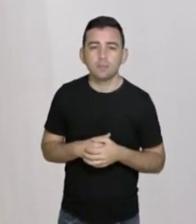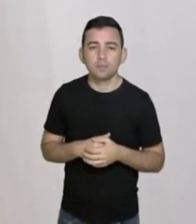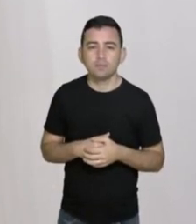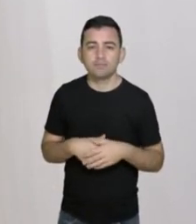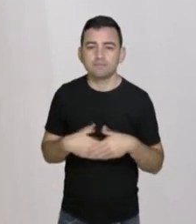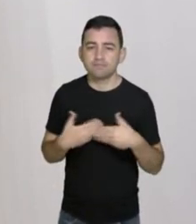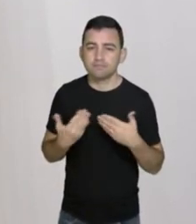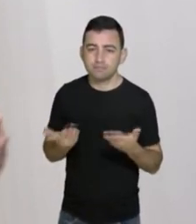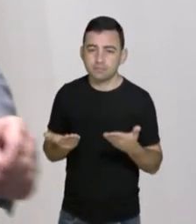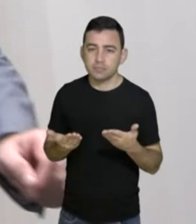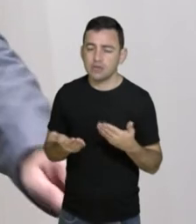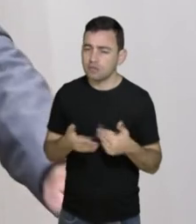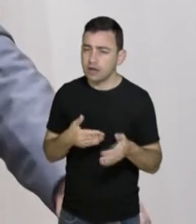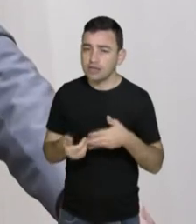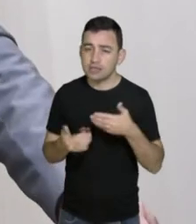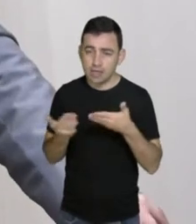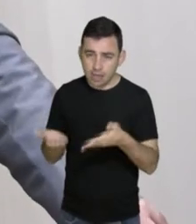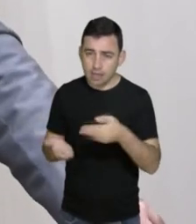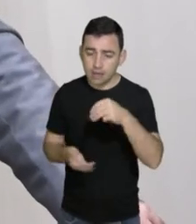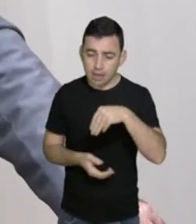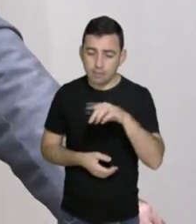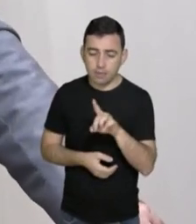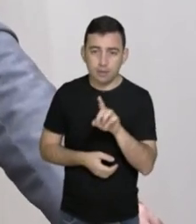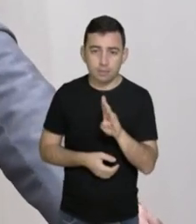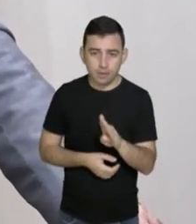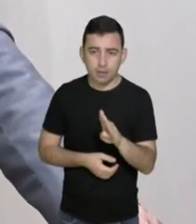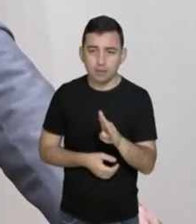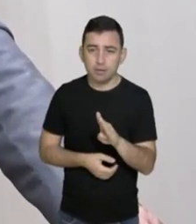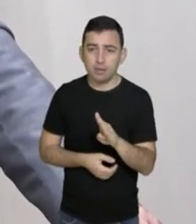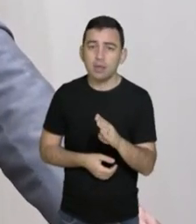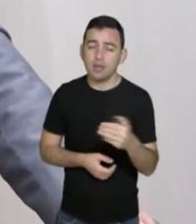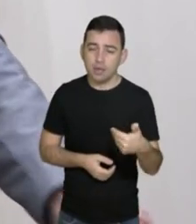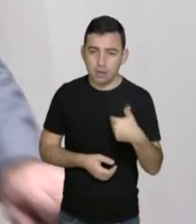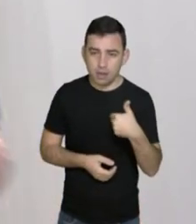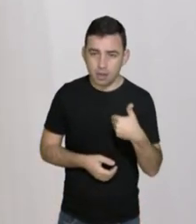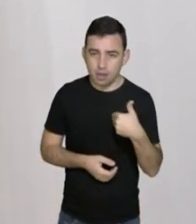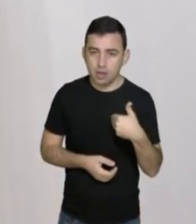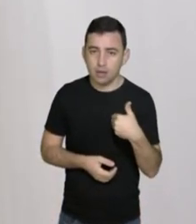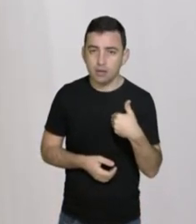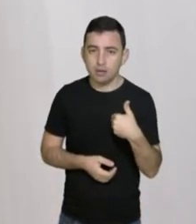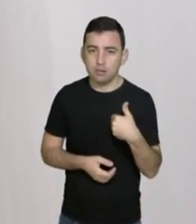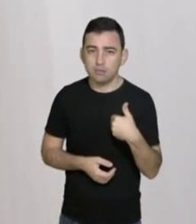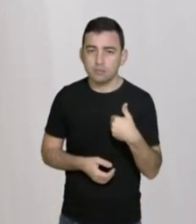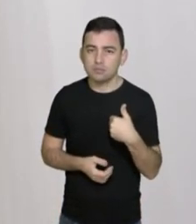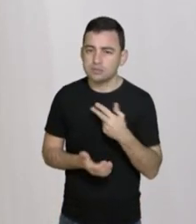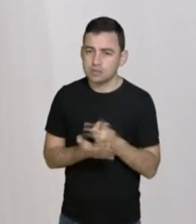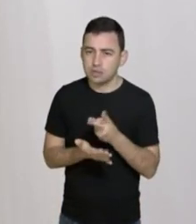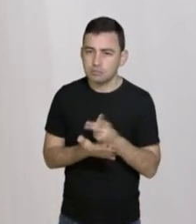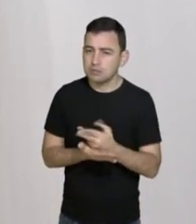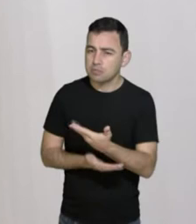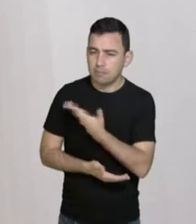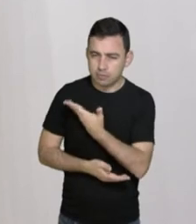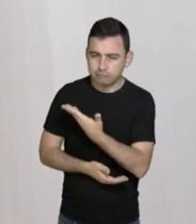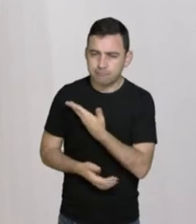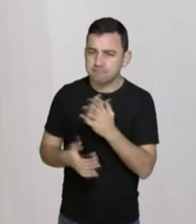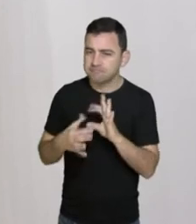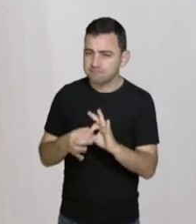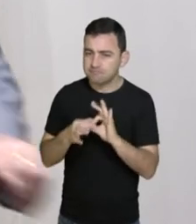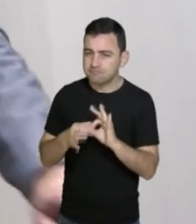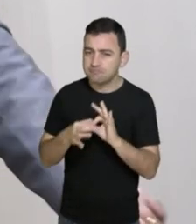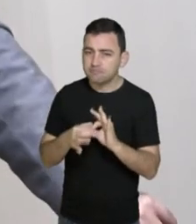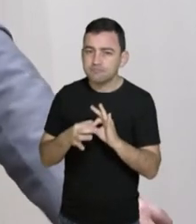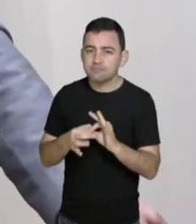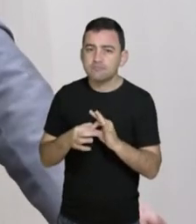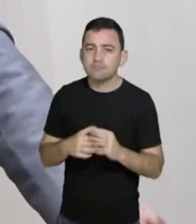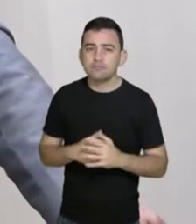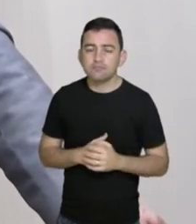sendo do MDB, eu tinha no Cairu Hack um grande amigo. Um grande